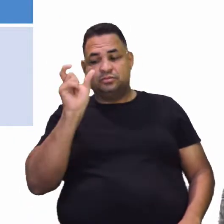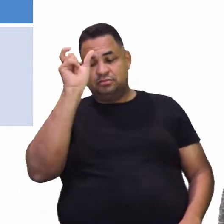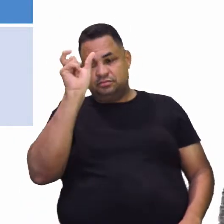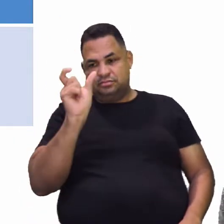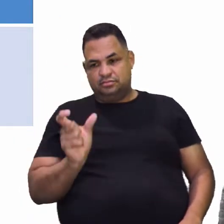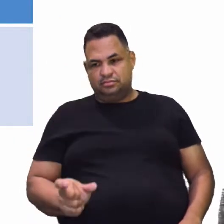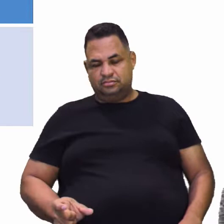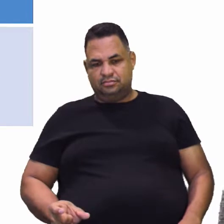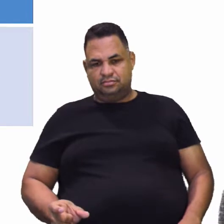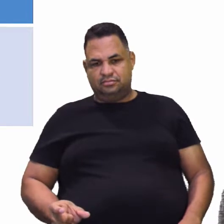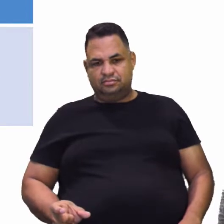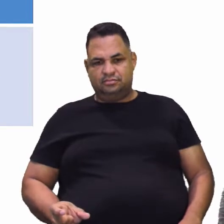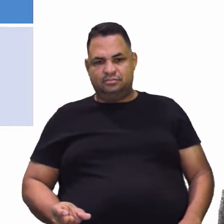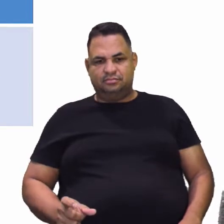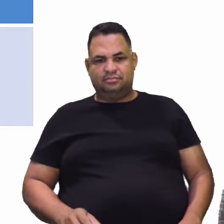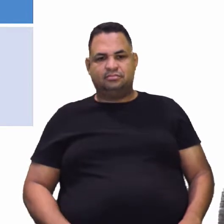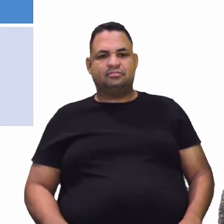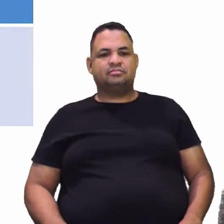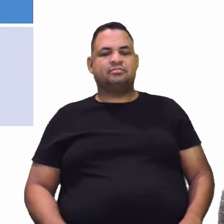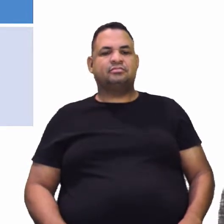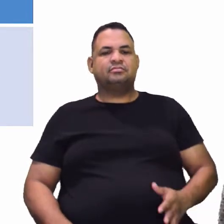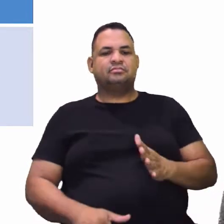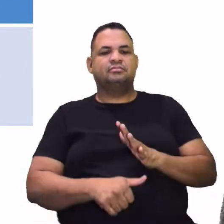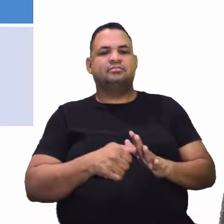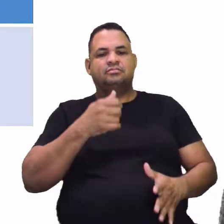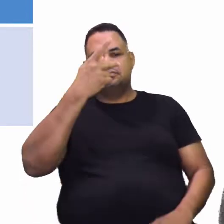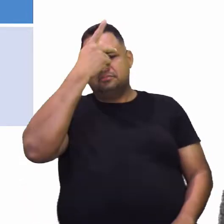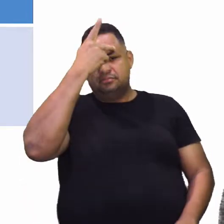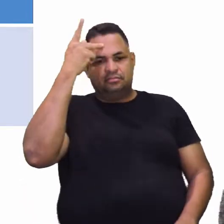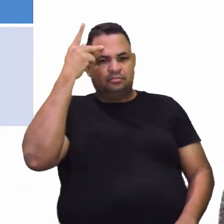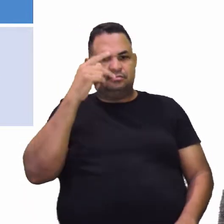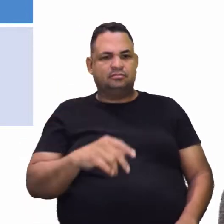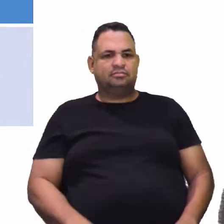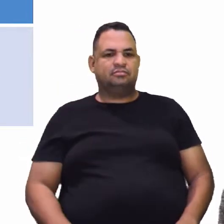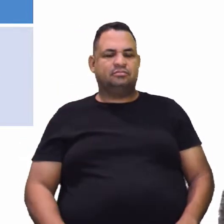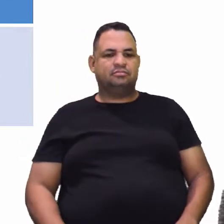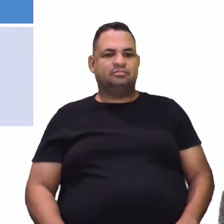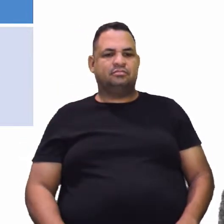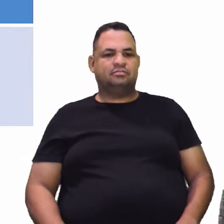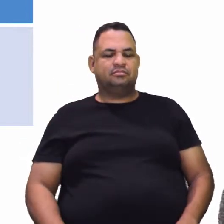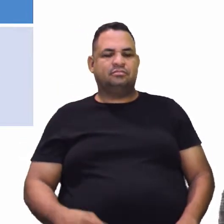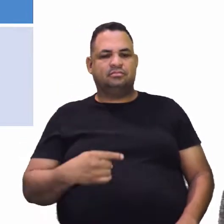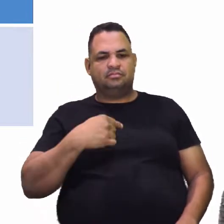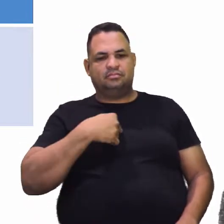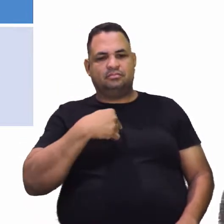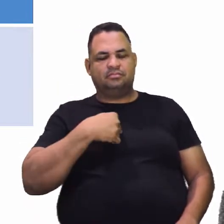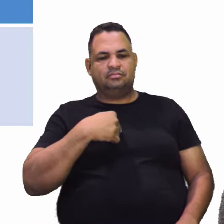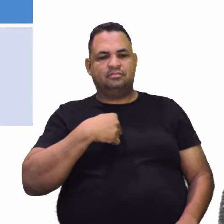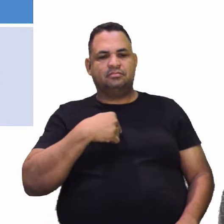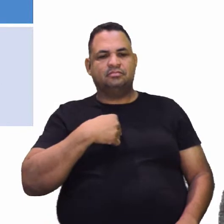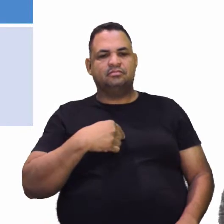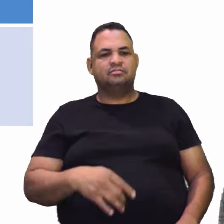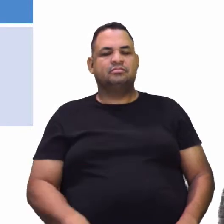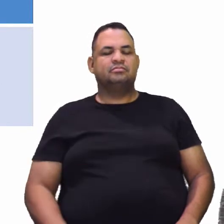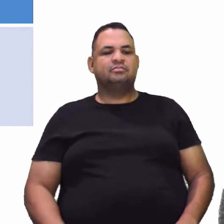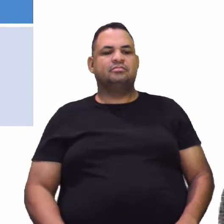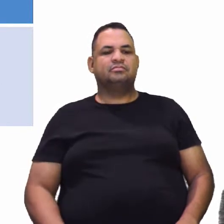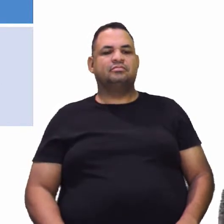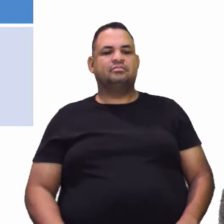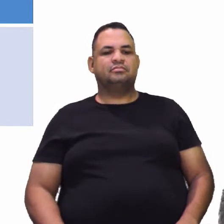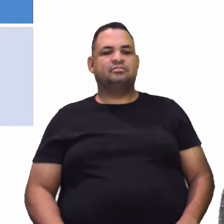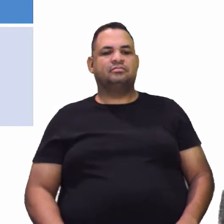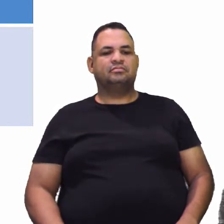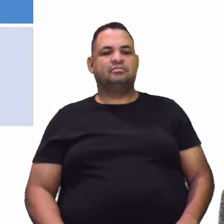sujeito aqui, que são os nossos sujeitos da primeira pessoa. Eu, I, bem fácil,